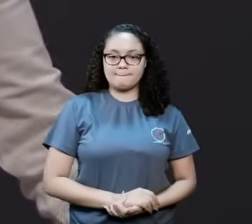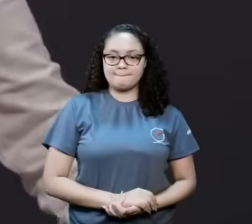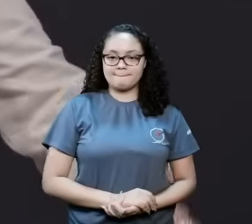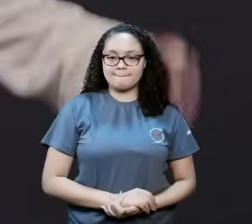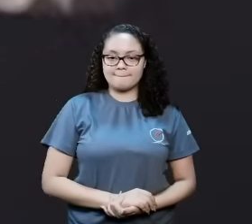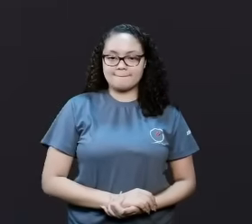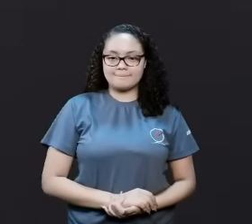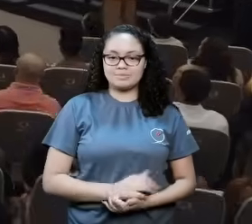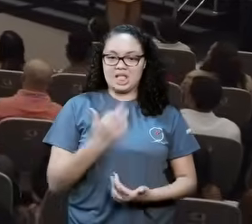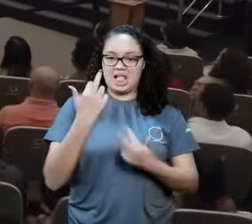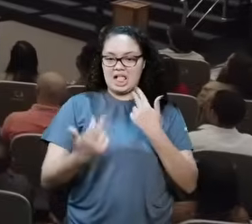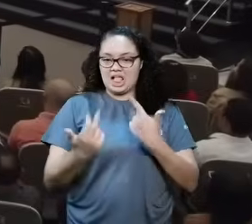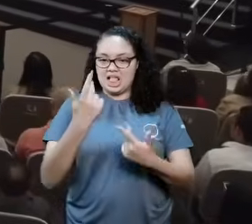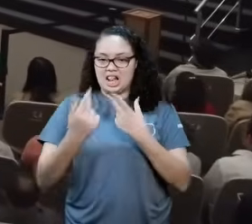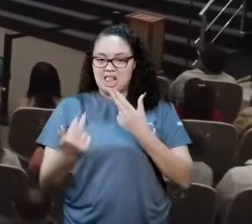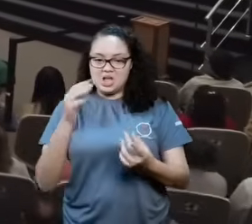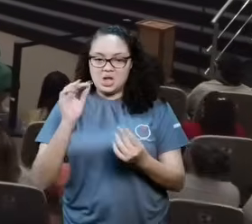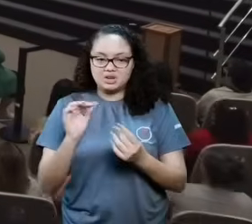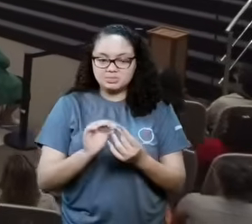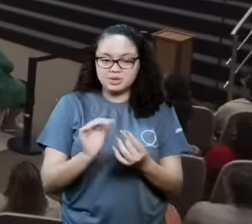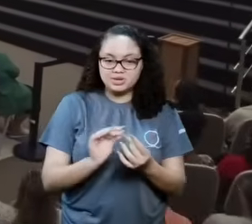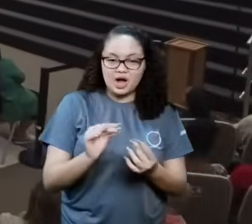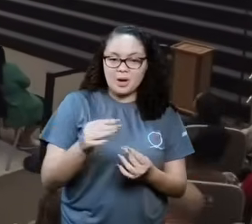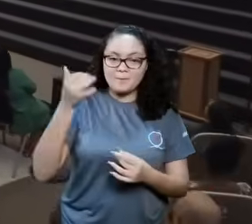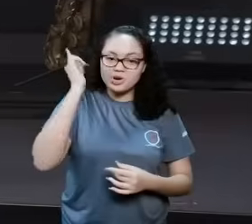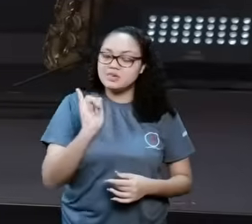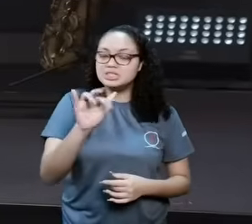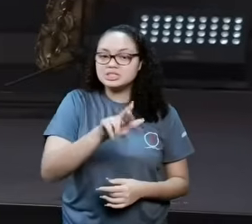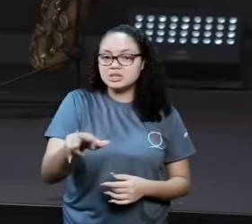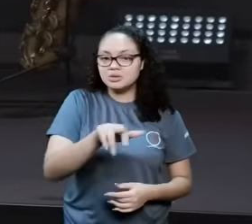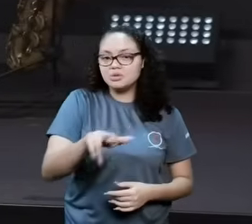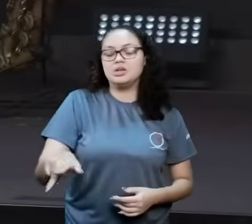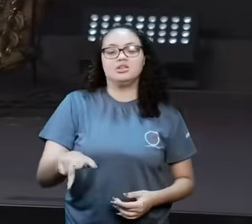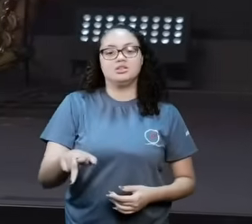Língua estranha não é profecia.